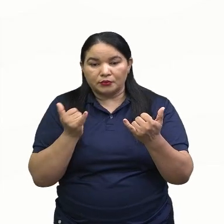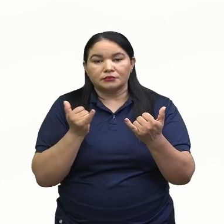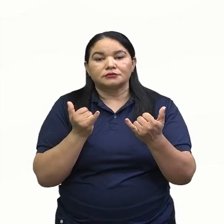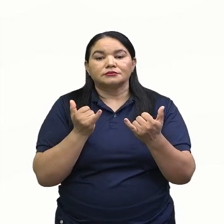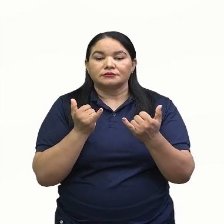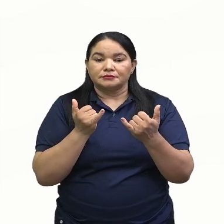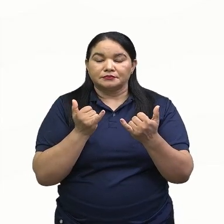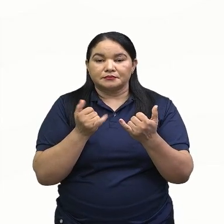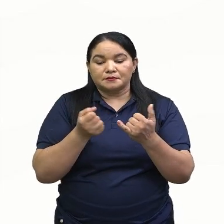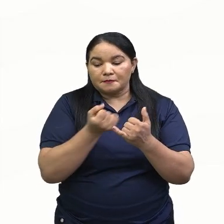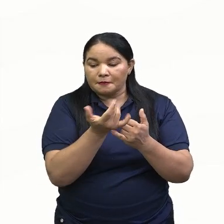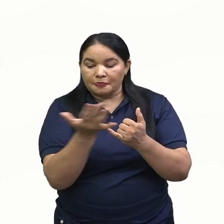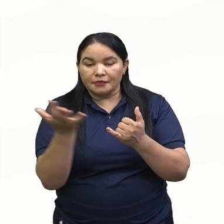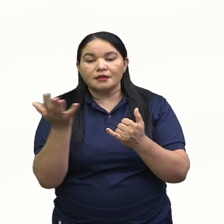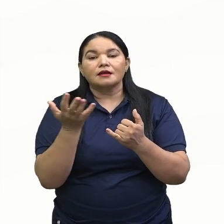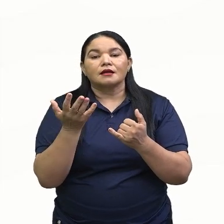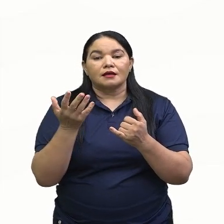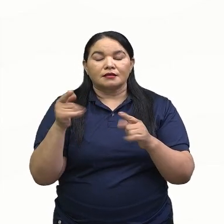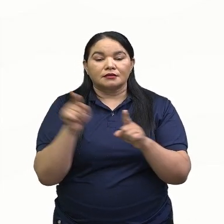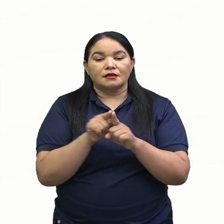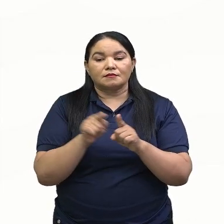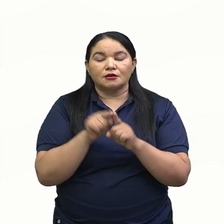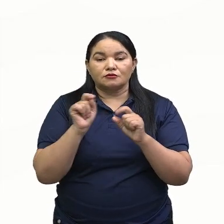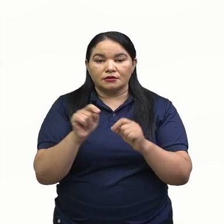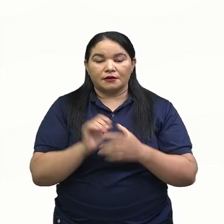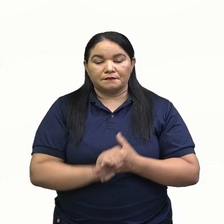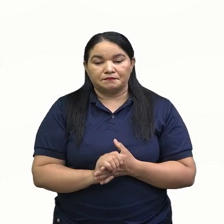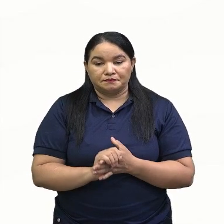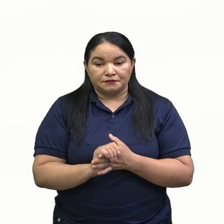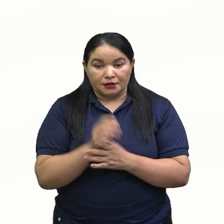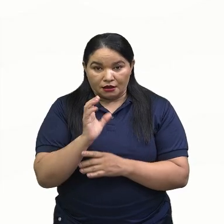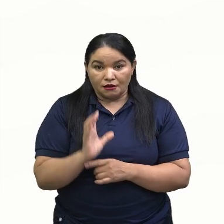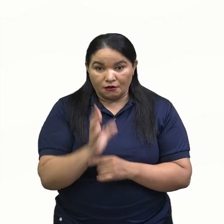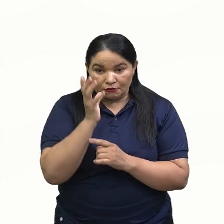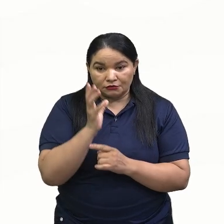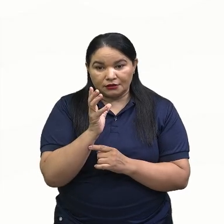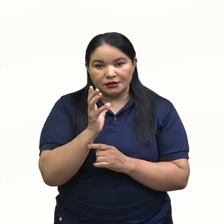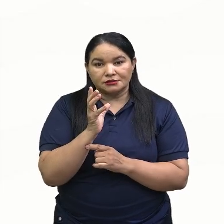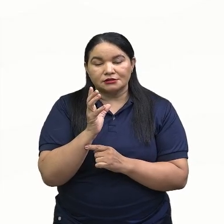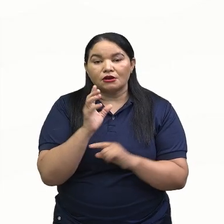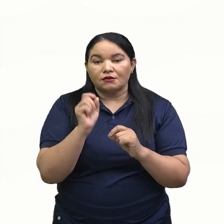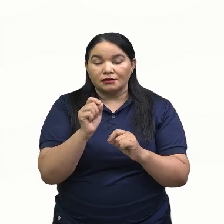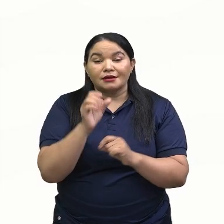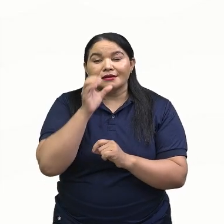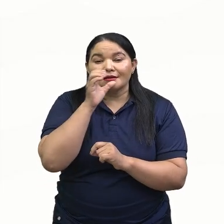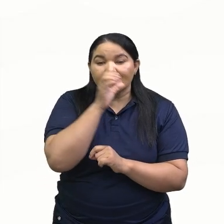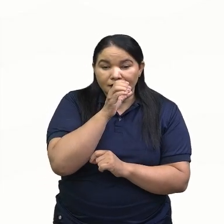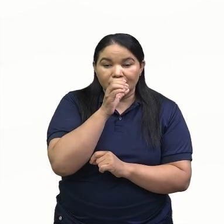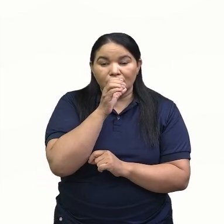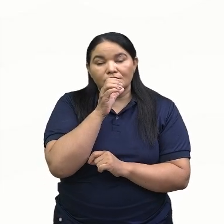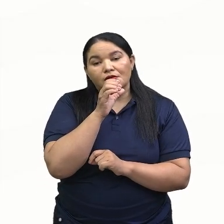Esse fenômeno, ele é chamado, quando aparece aí o calor, quando